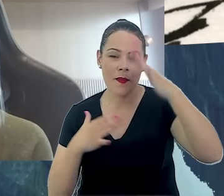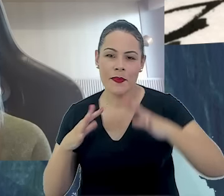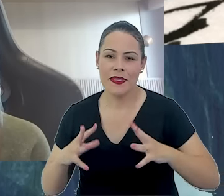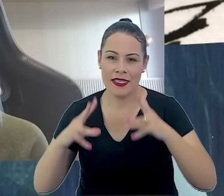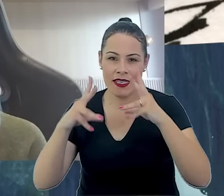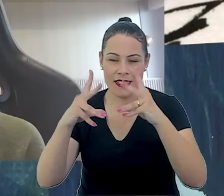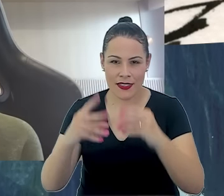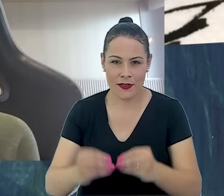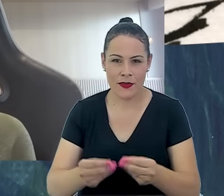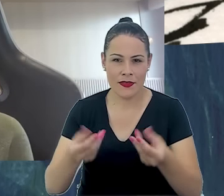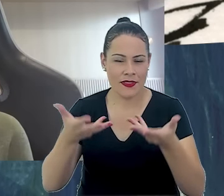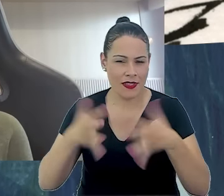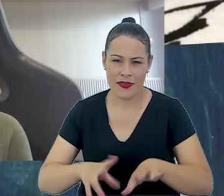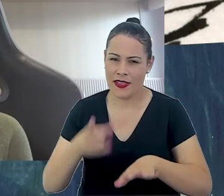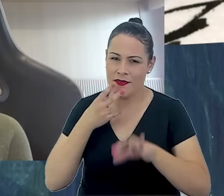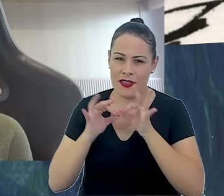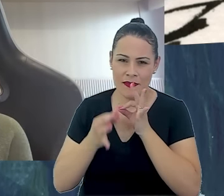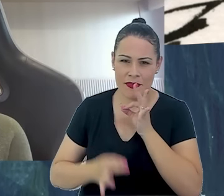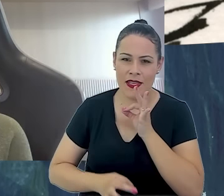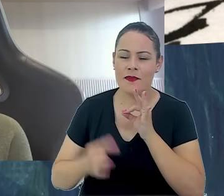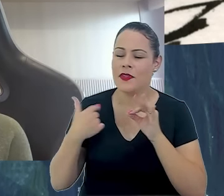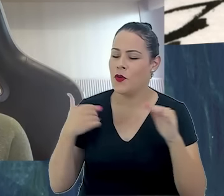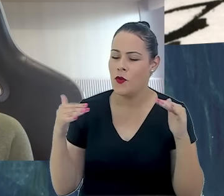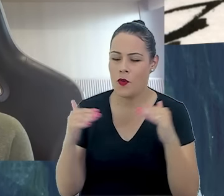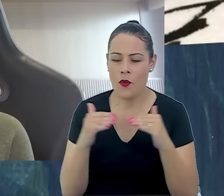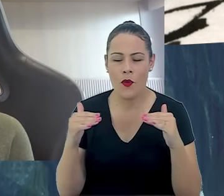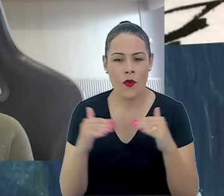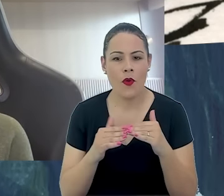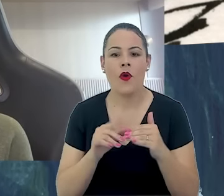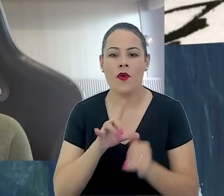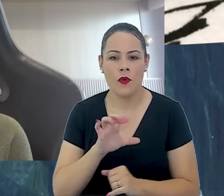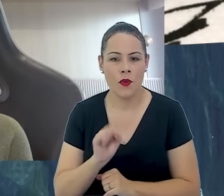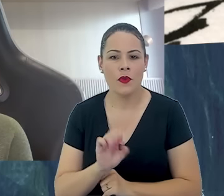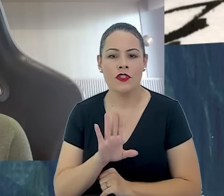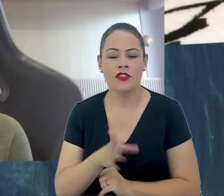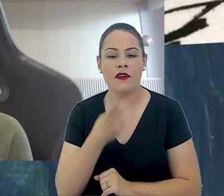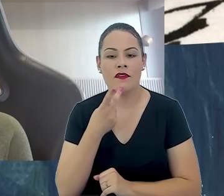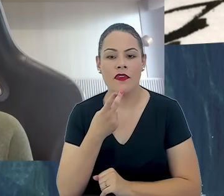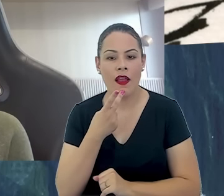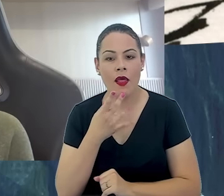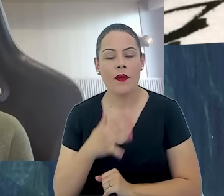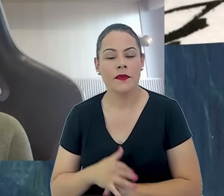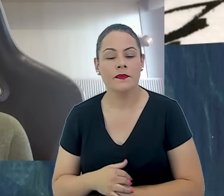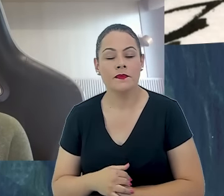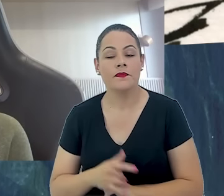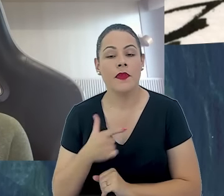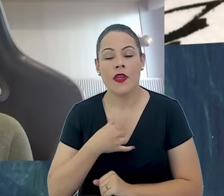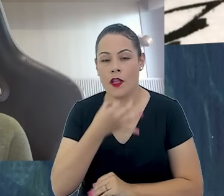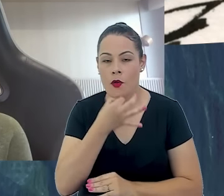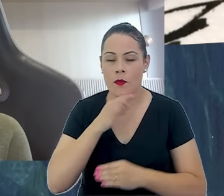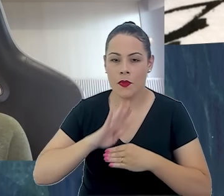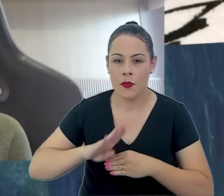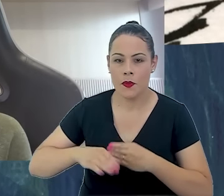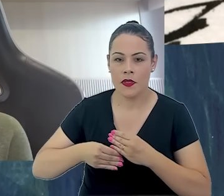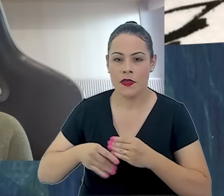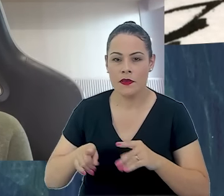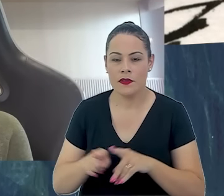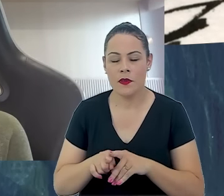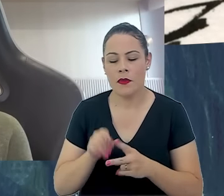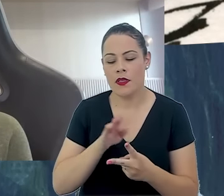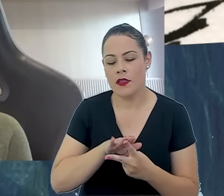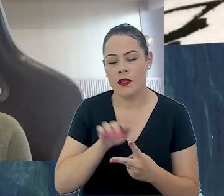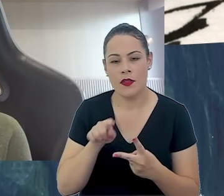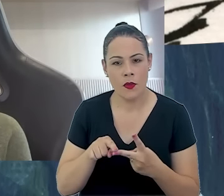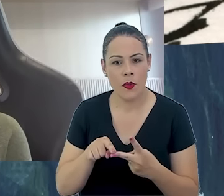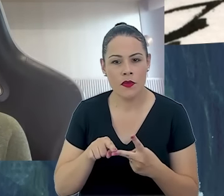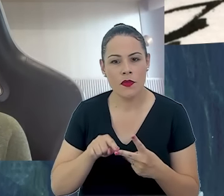Obrigado a todos. Eu não quero repetir, não podia concordar mais com os pontos que o Luiz colocou. Eu queria adicionar